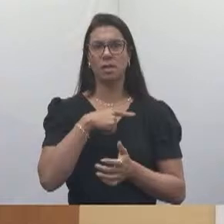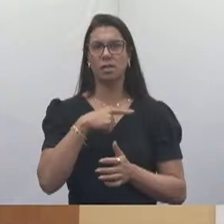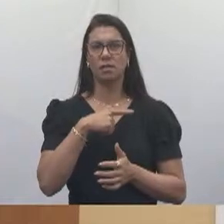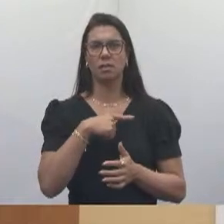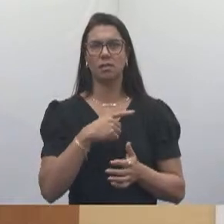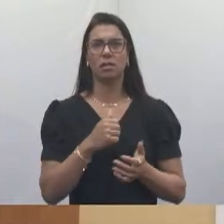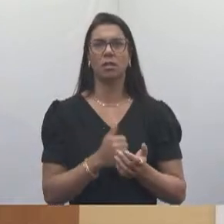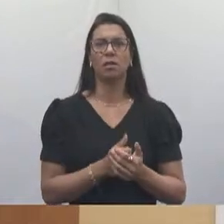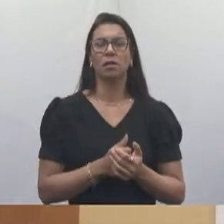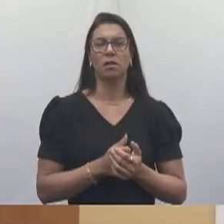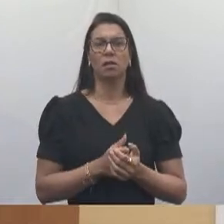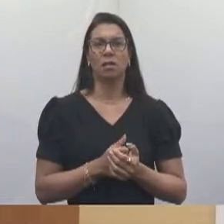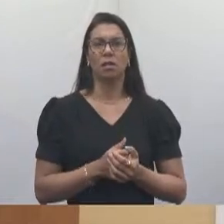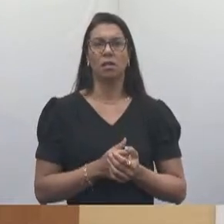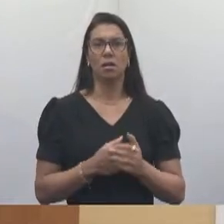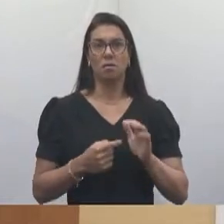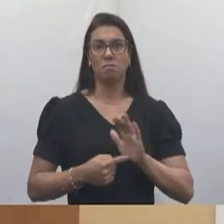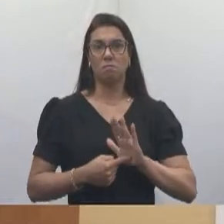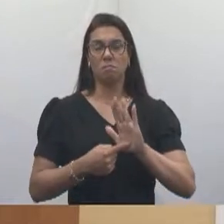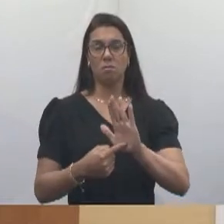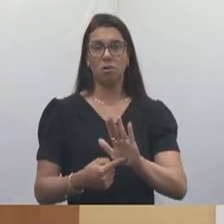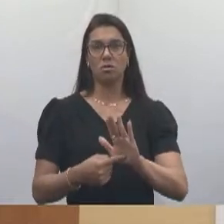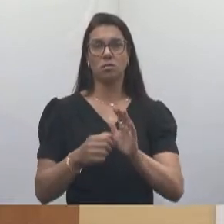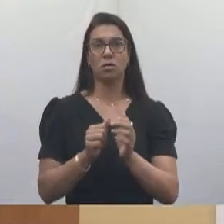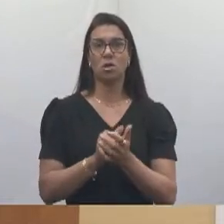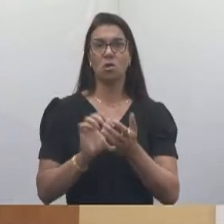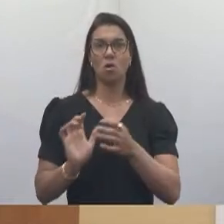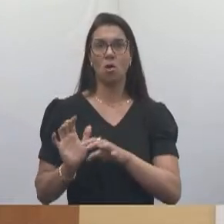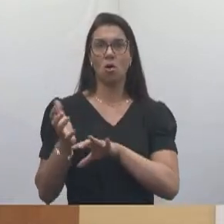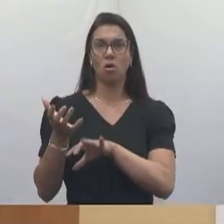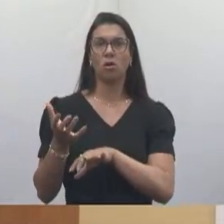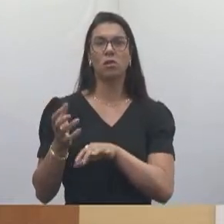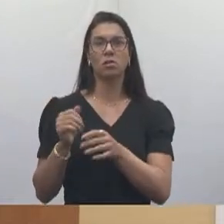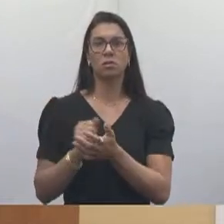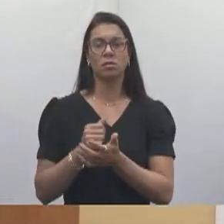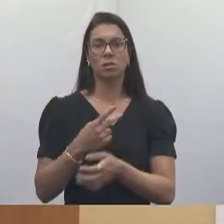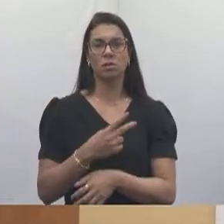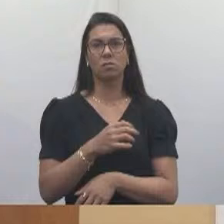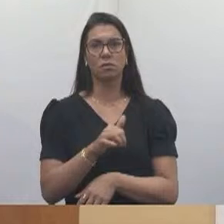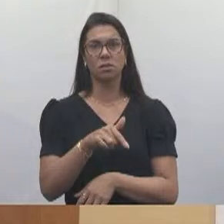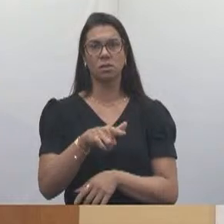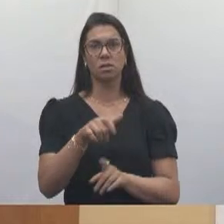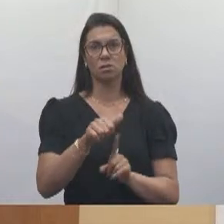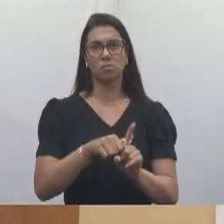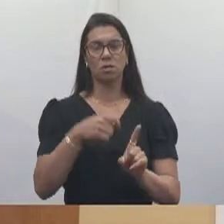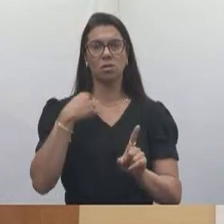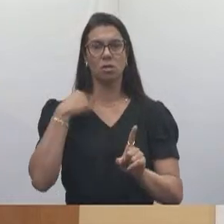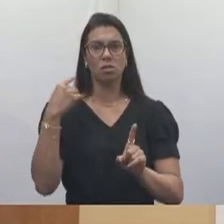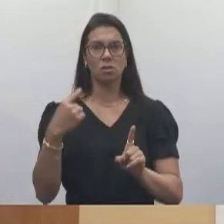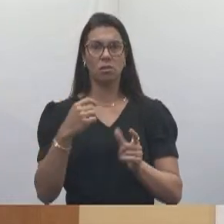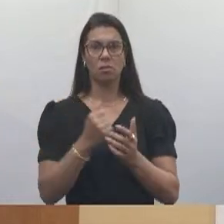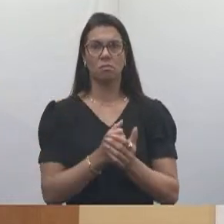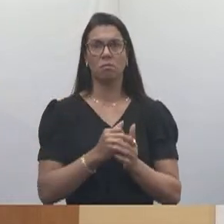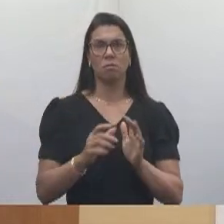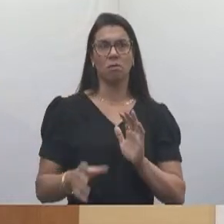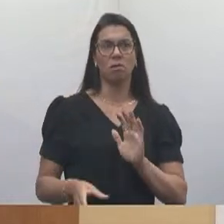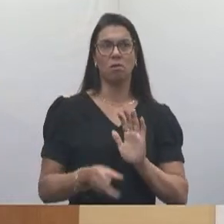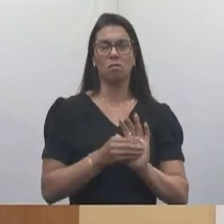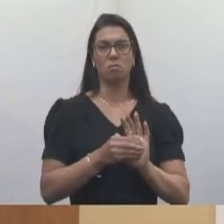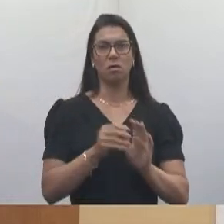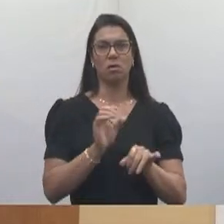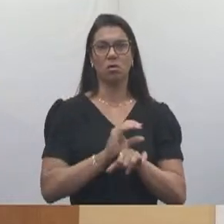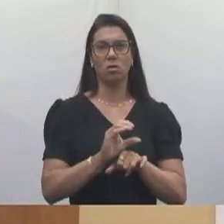das contas, destaca que o Congresso Nacional promulgou em 27 de abril de 2022 a emenda constitucional